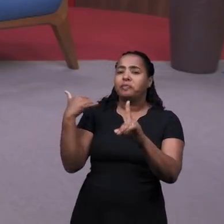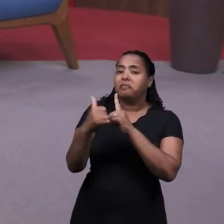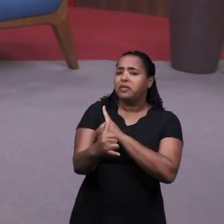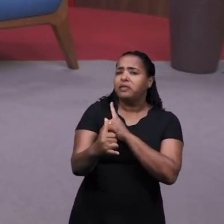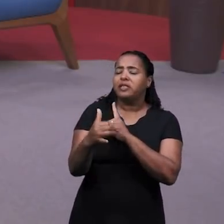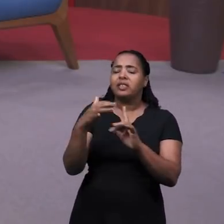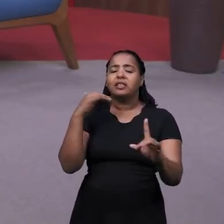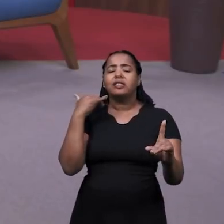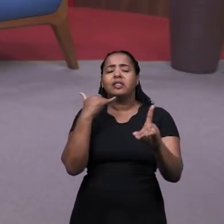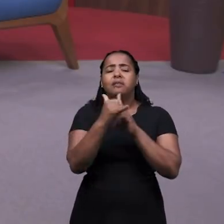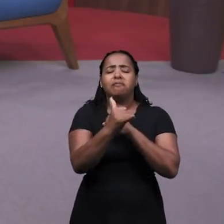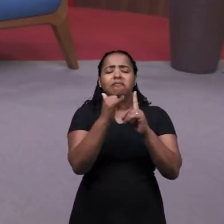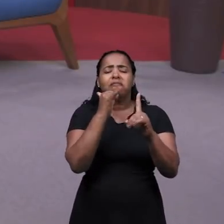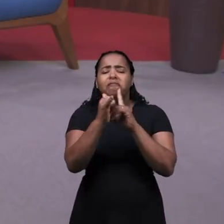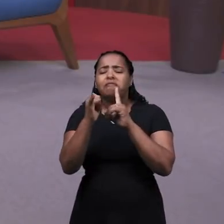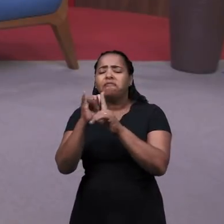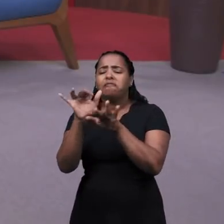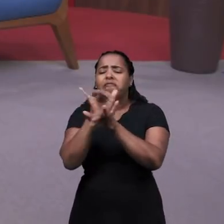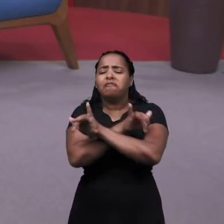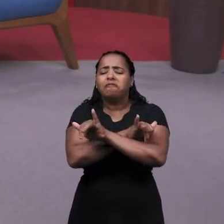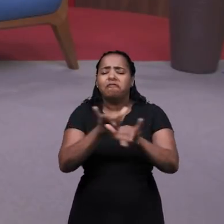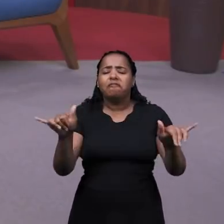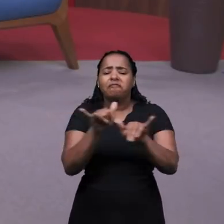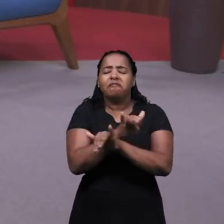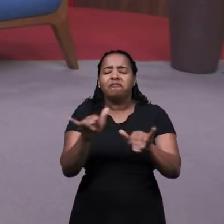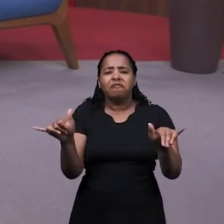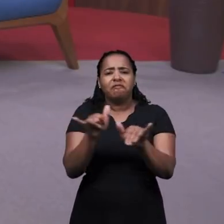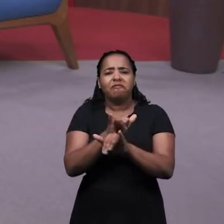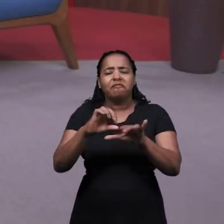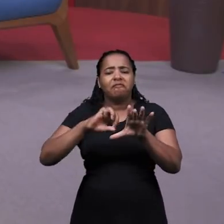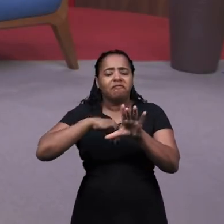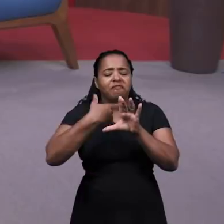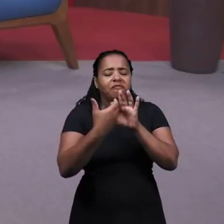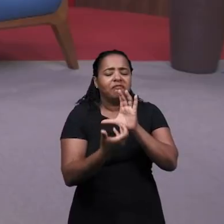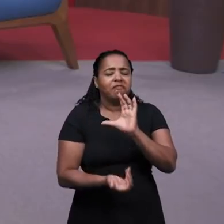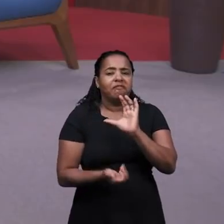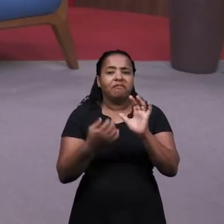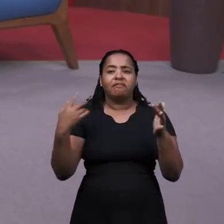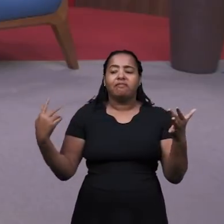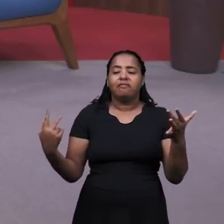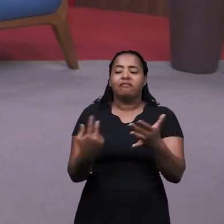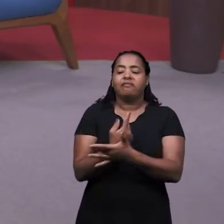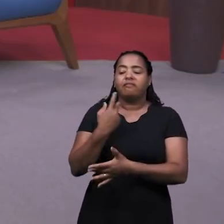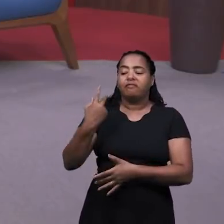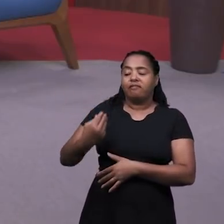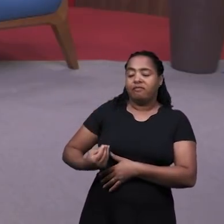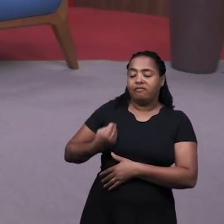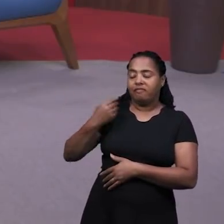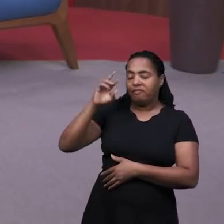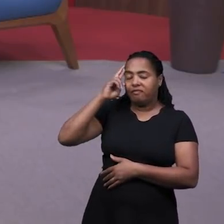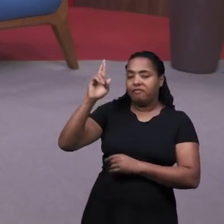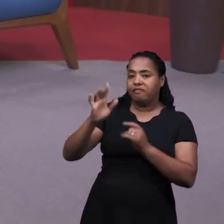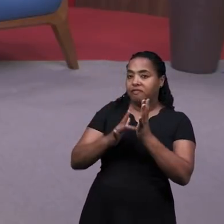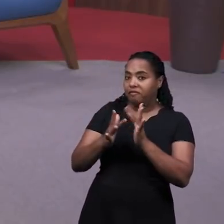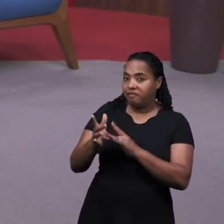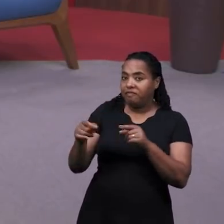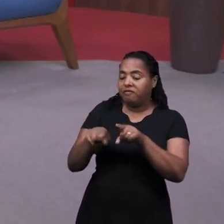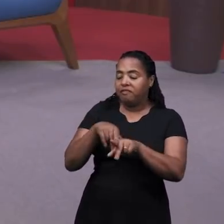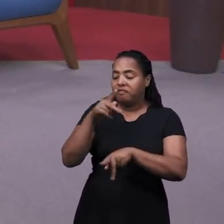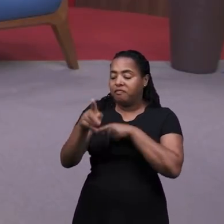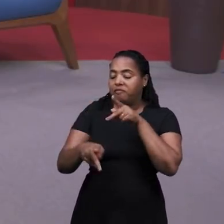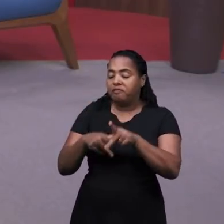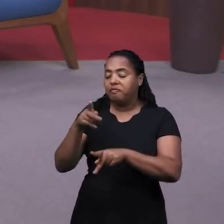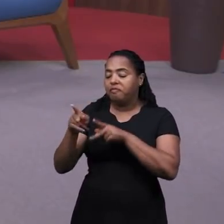ele profetiza, ele anuncia aspectos que aconteceriam na vida de Jesus e da igreja. E você citou